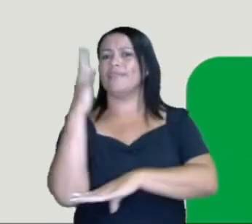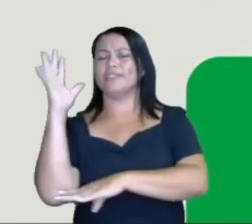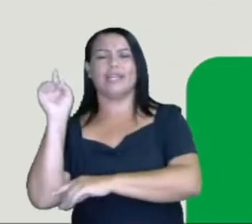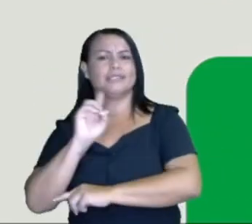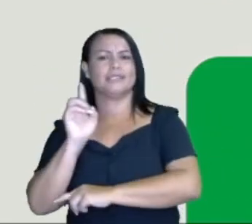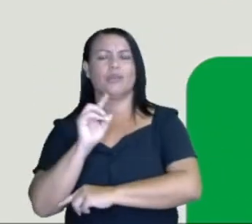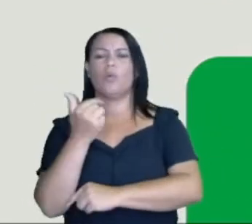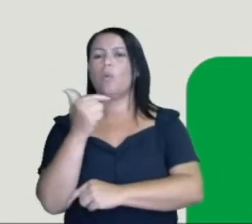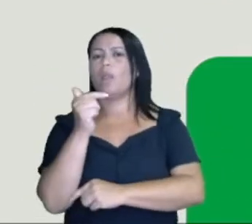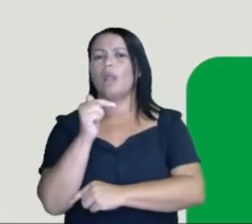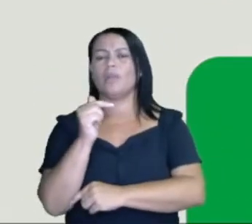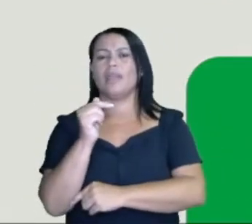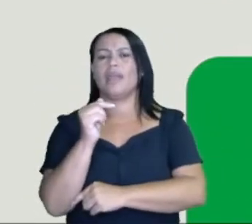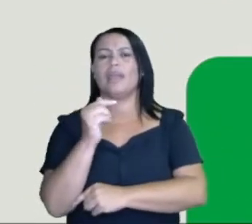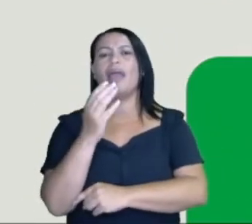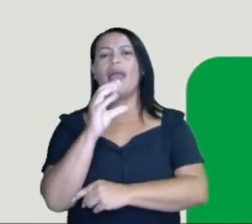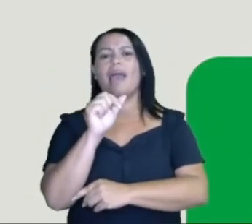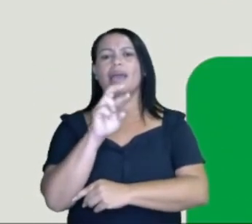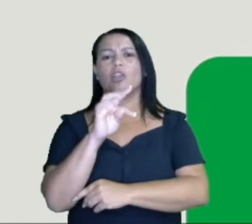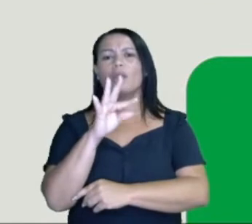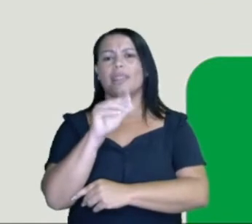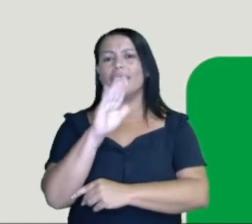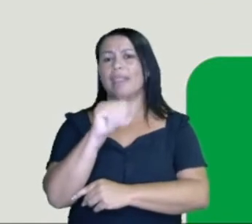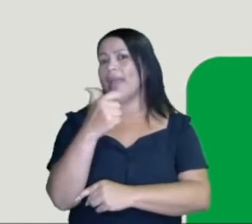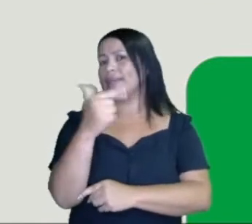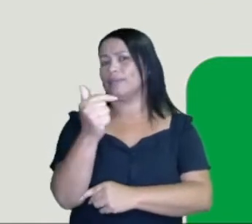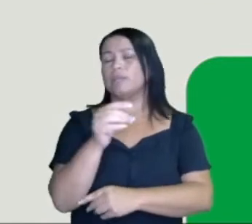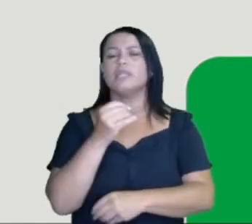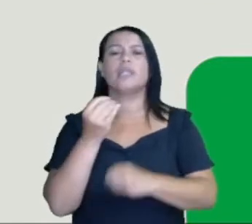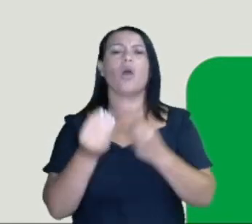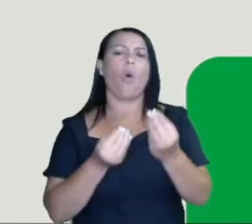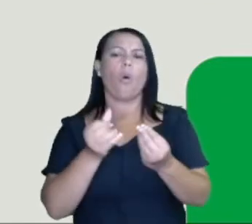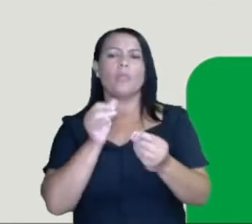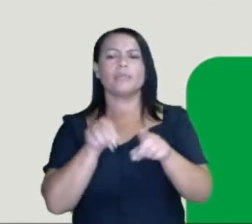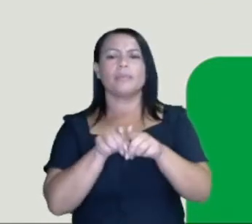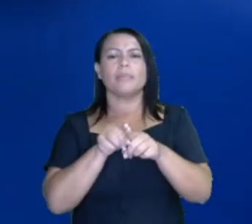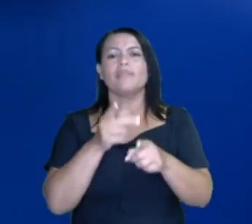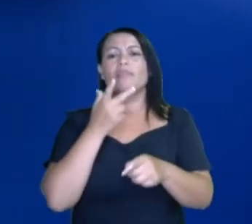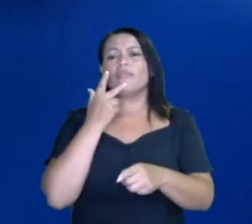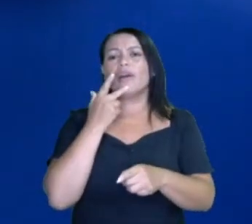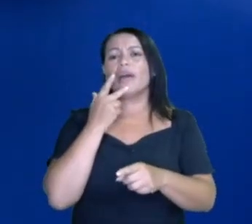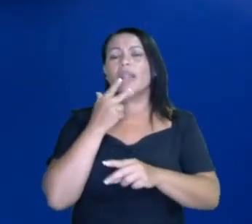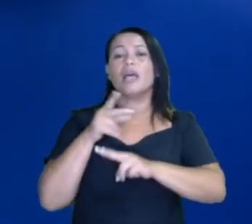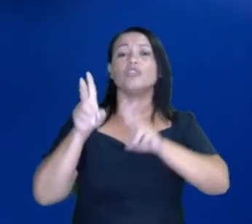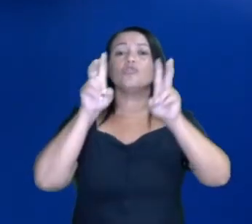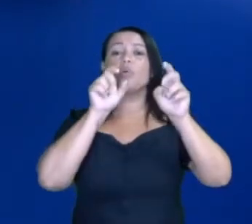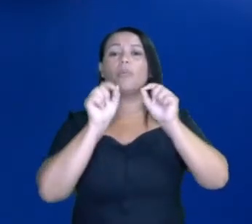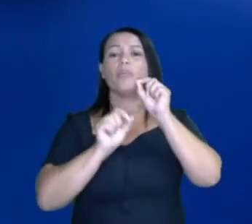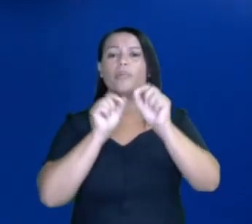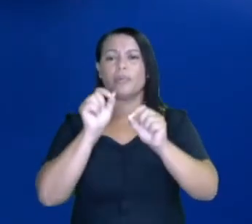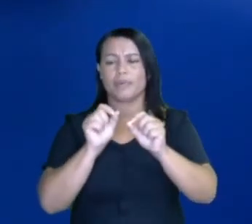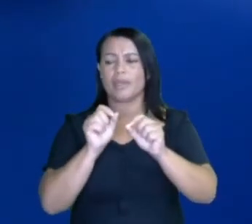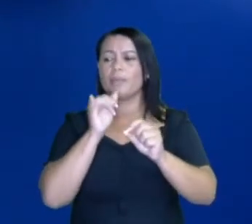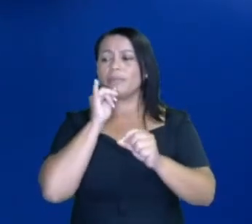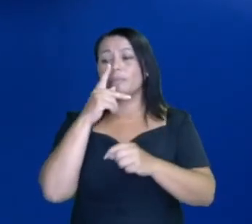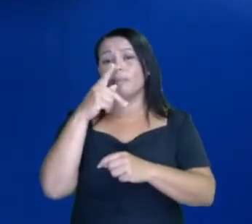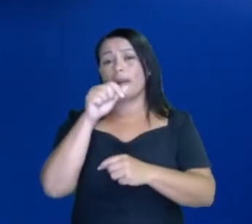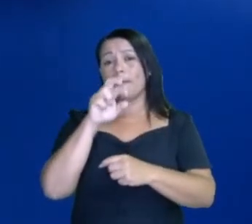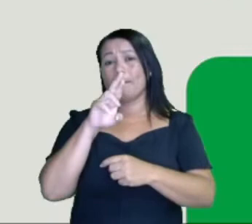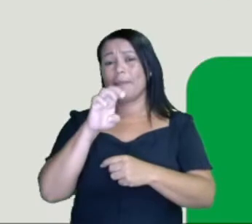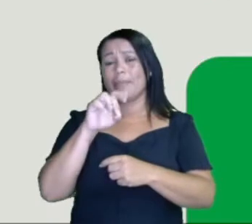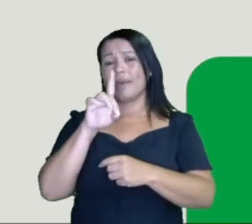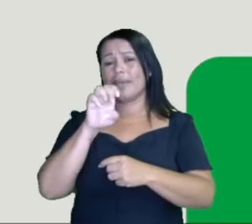não possui carioteca, tá bem? E eu quero falar sobre a parede celular. A parede